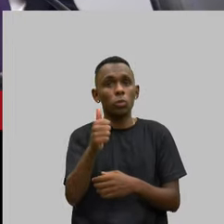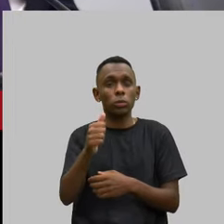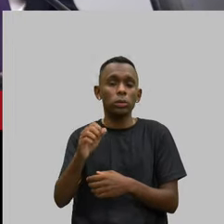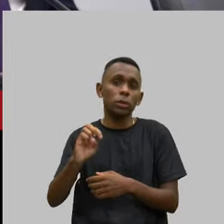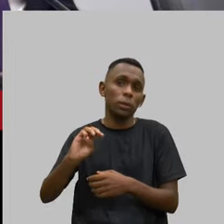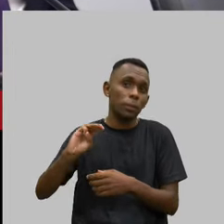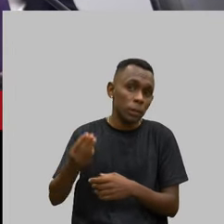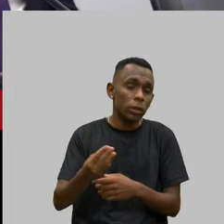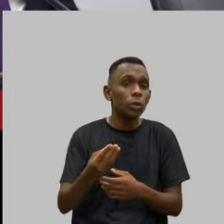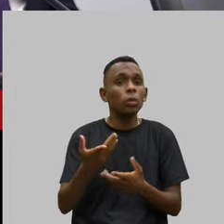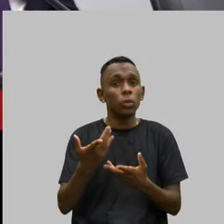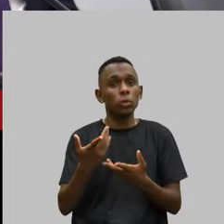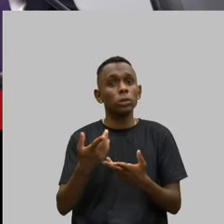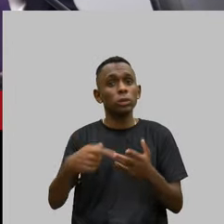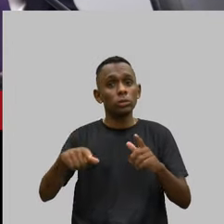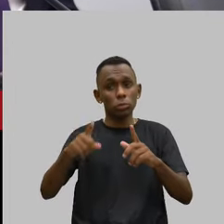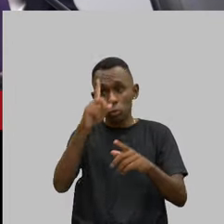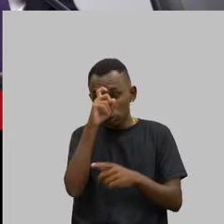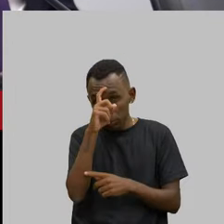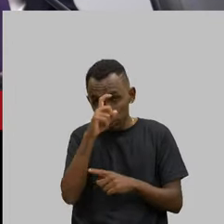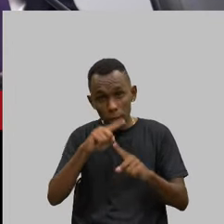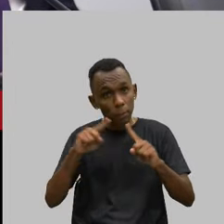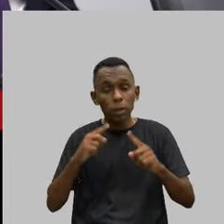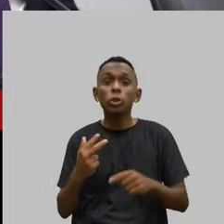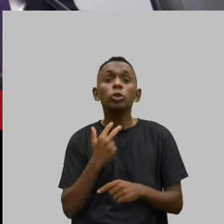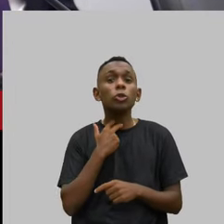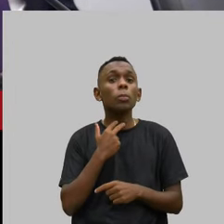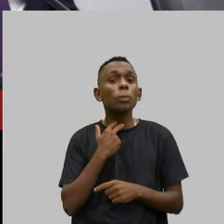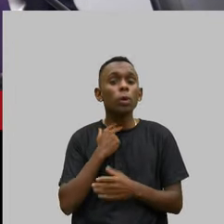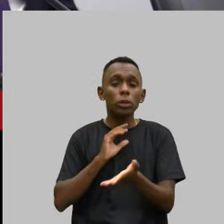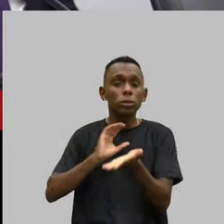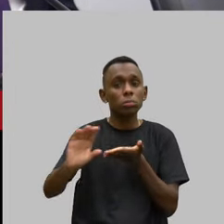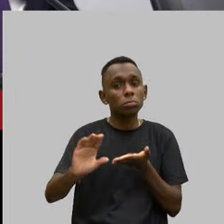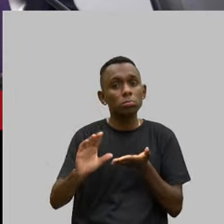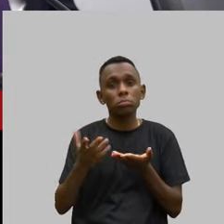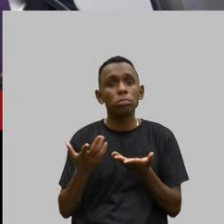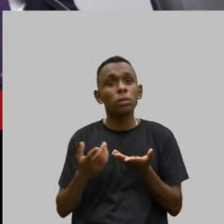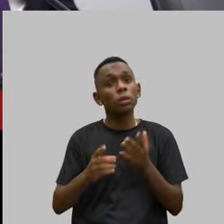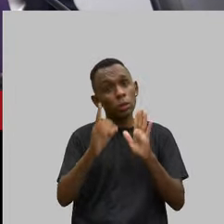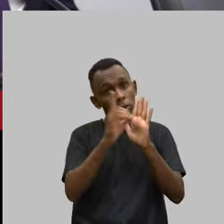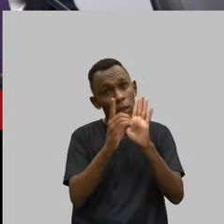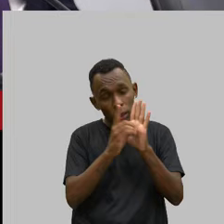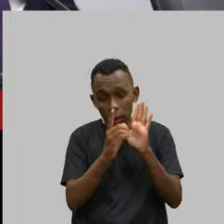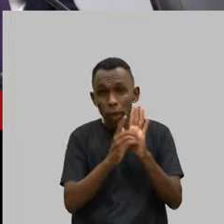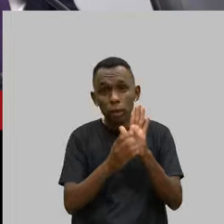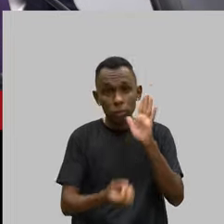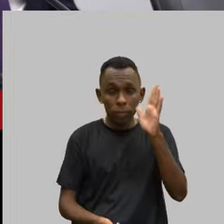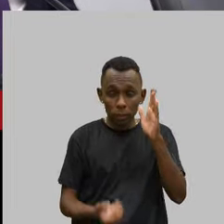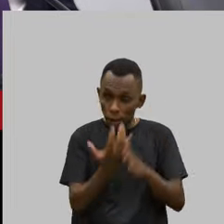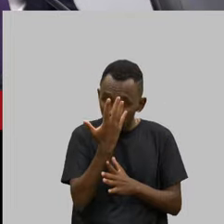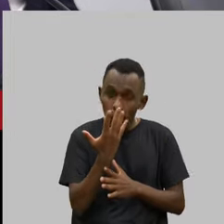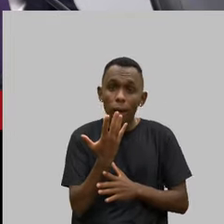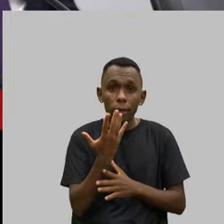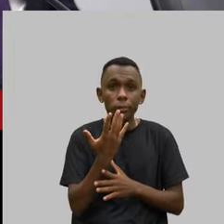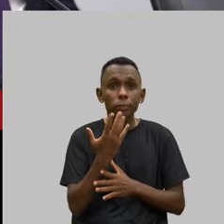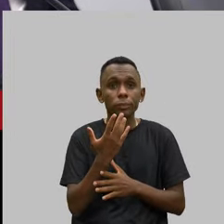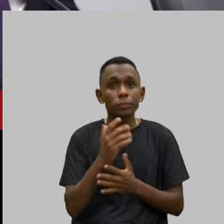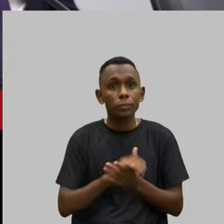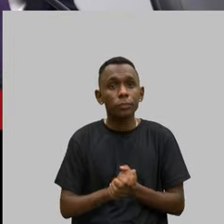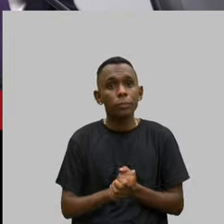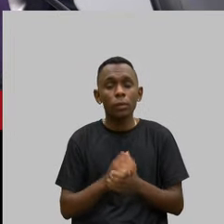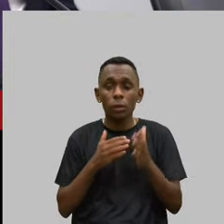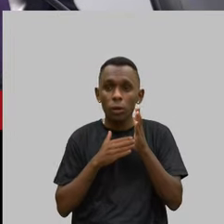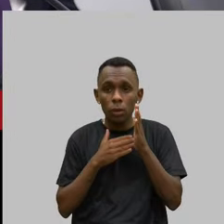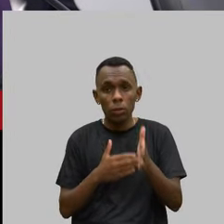reforma do pronto socorro e nós não podemos fazer fazer um decreto e a Agu né seguir